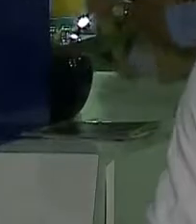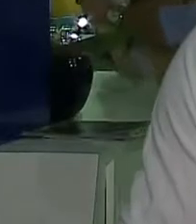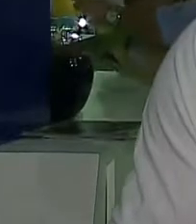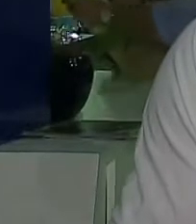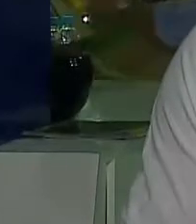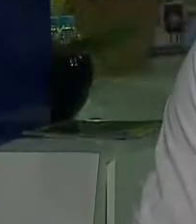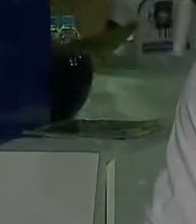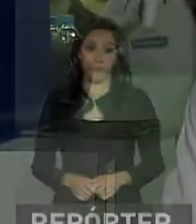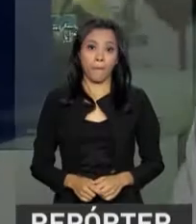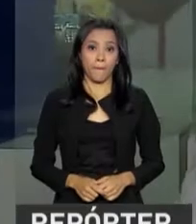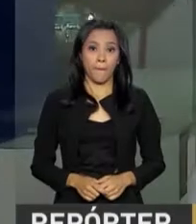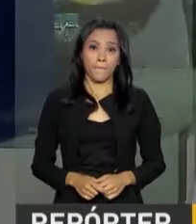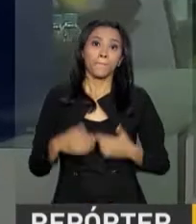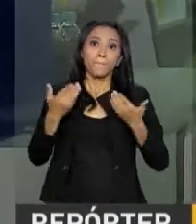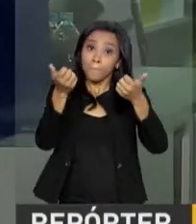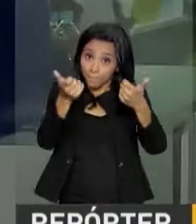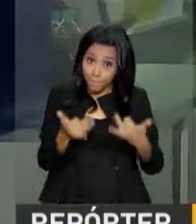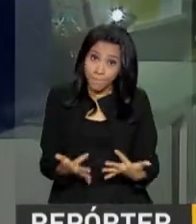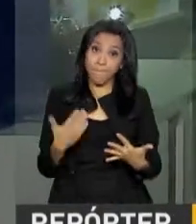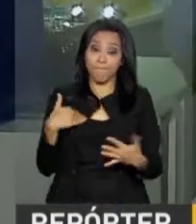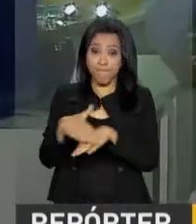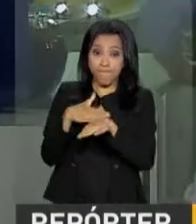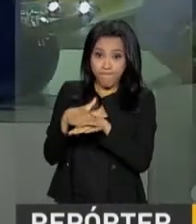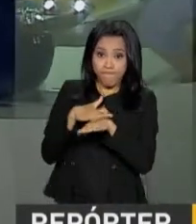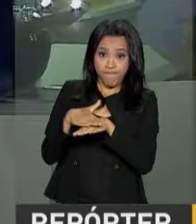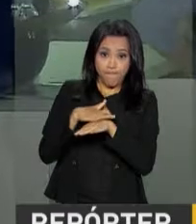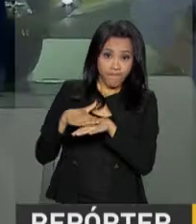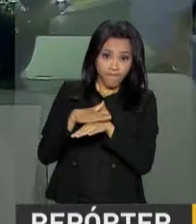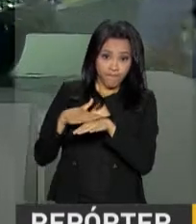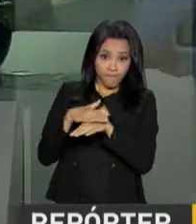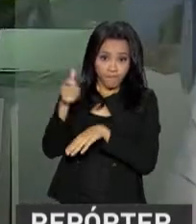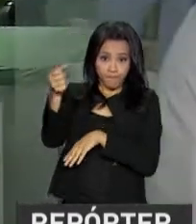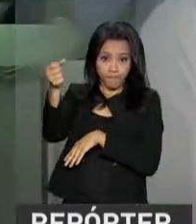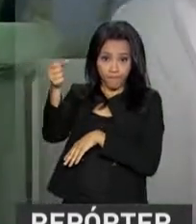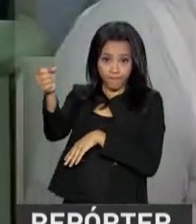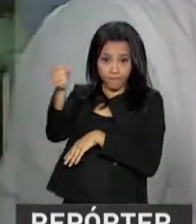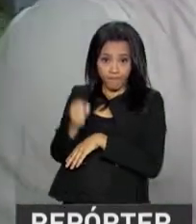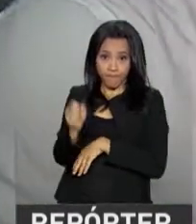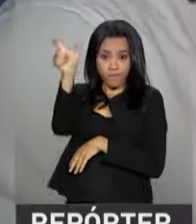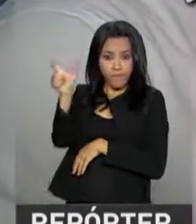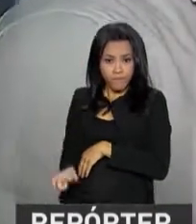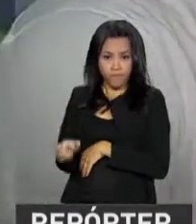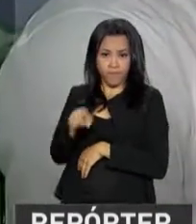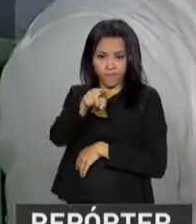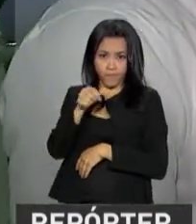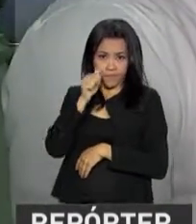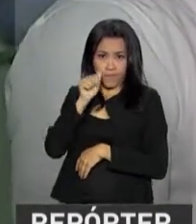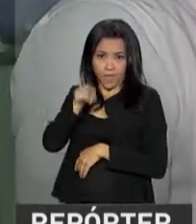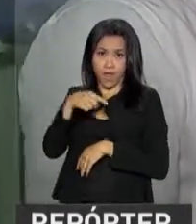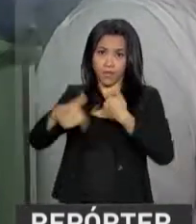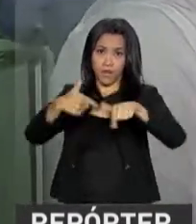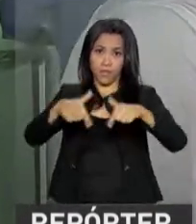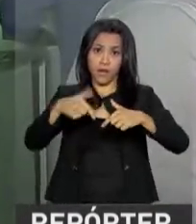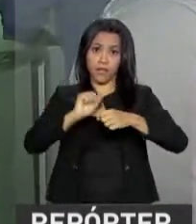para falar dessa iniciativa eu converso com a gerente de divisão de educação ambiental da itaipu leila